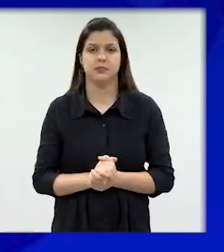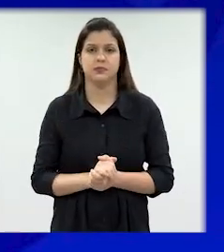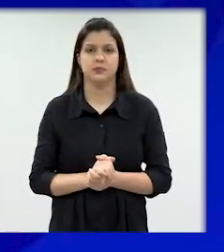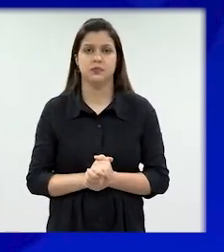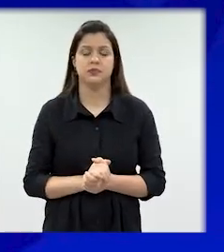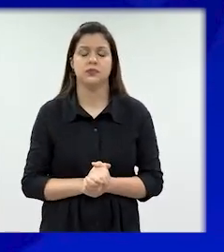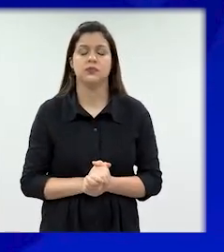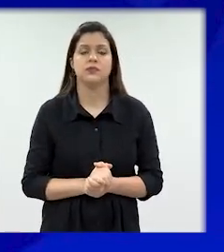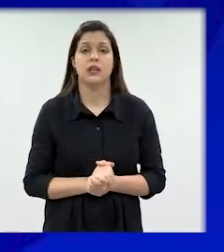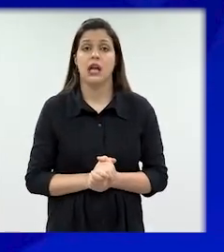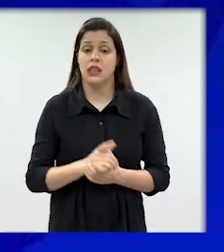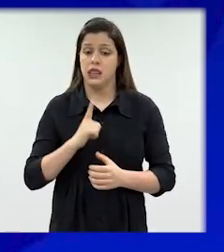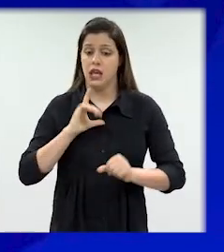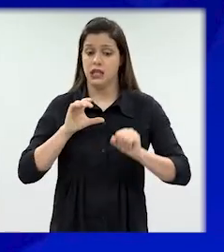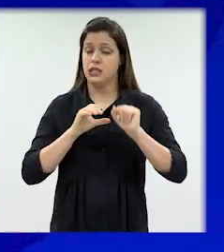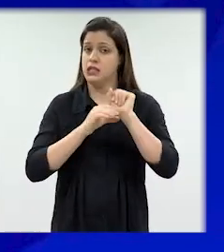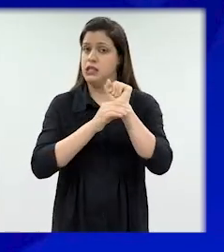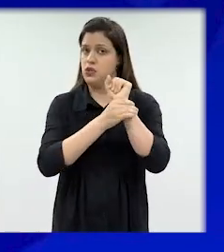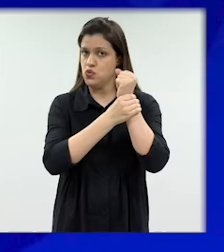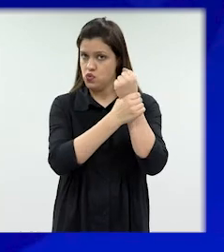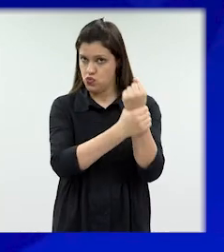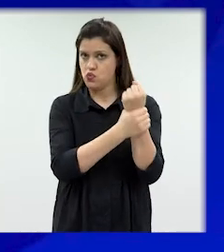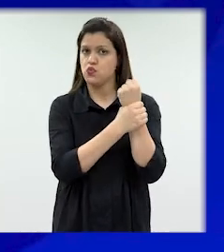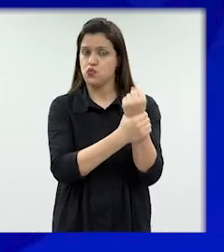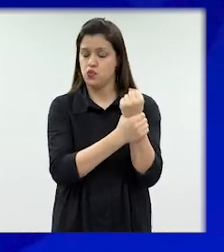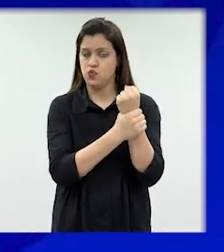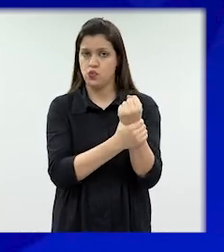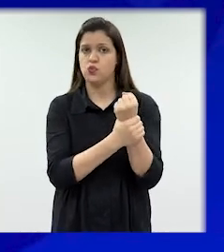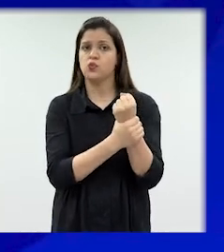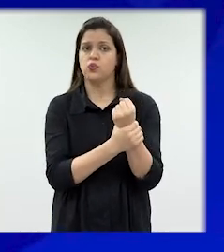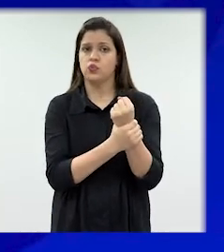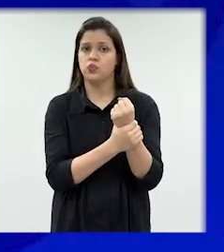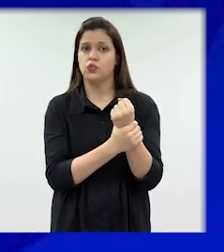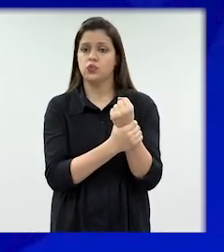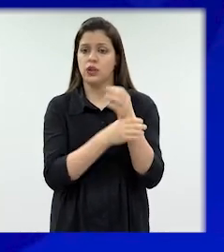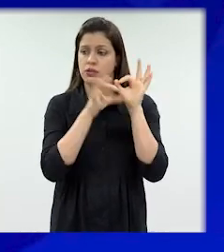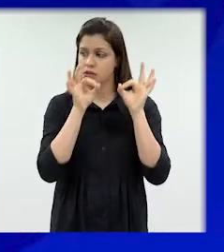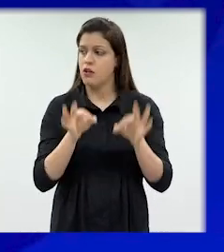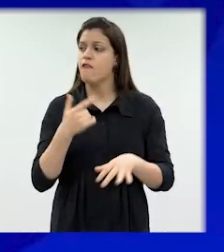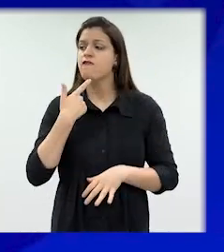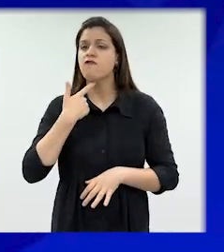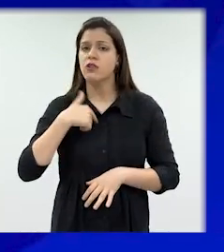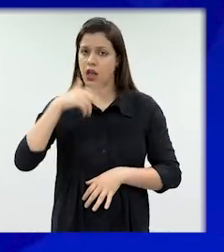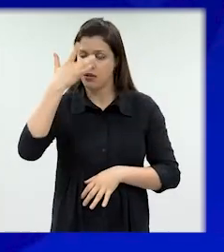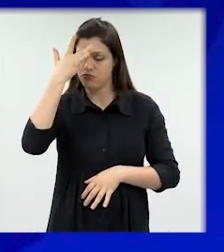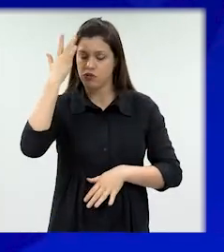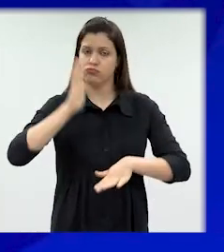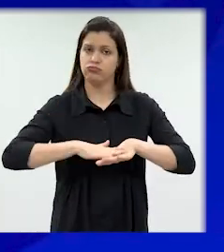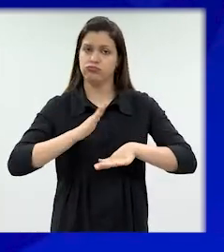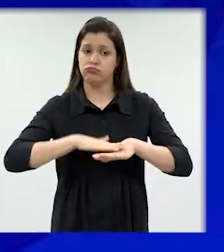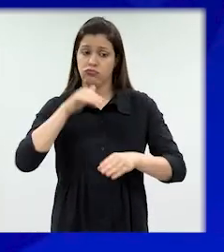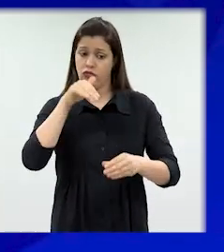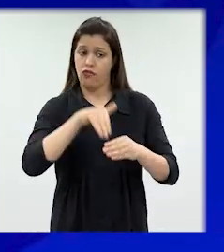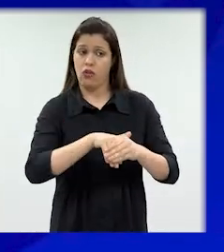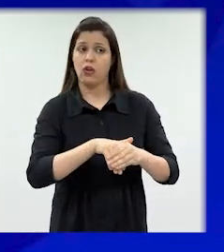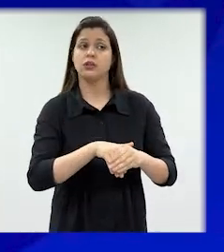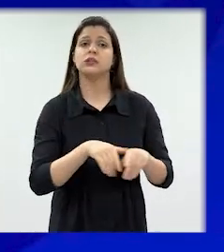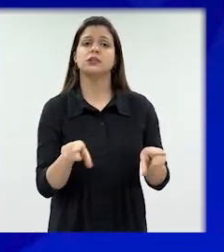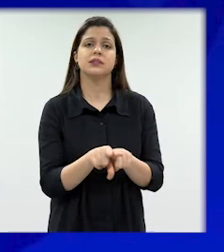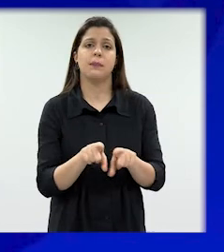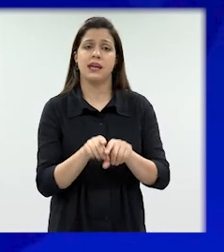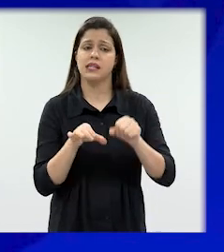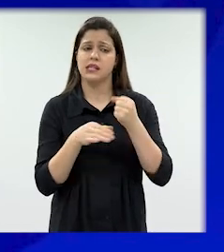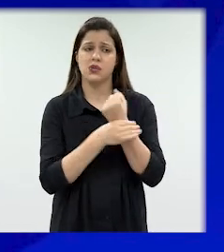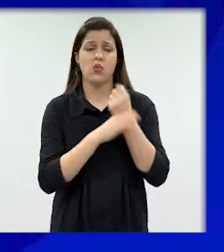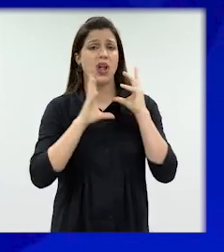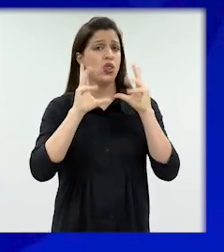uma eleição segura, garantindo o resultado efetivo da vontade do eleitor e segura também para o